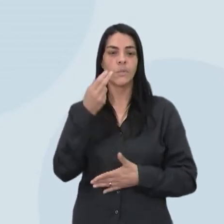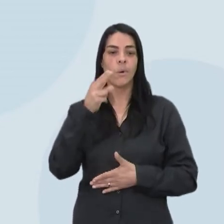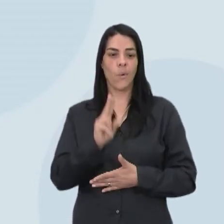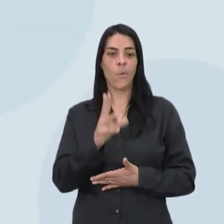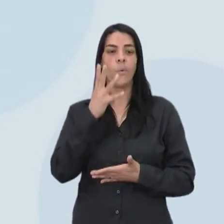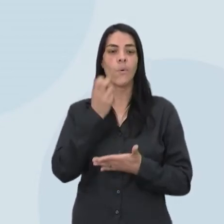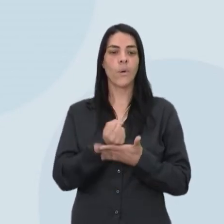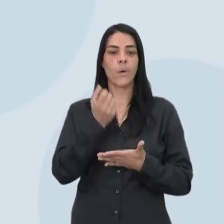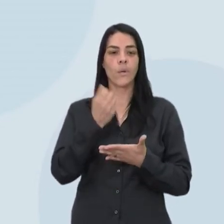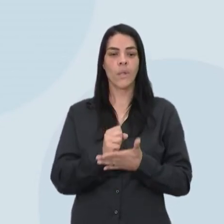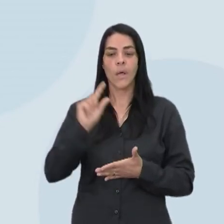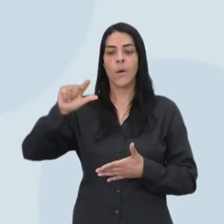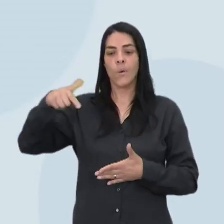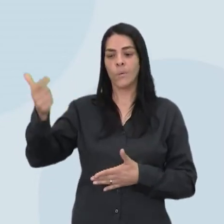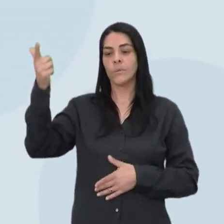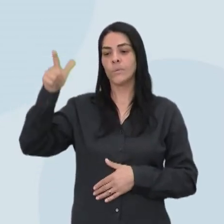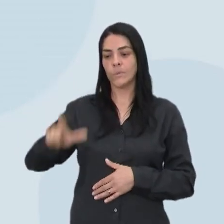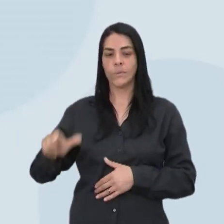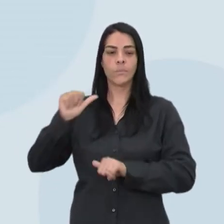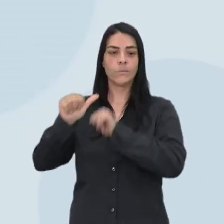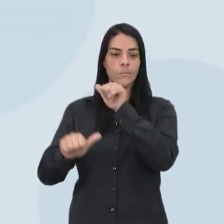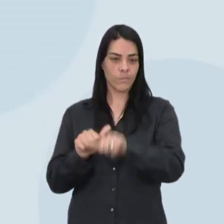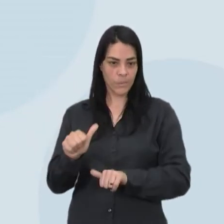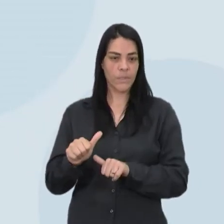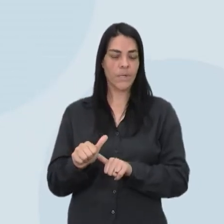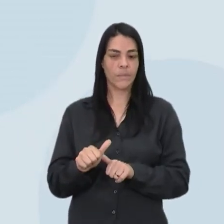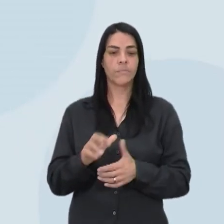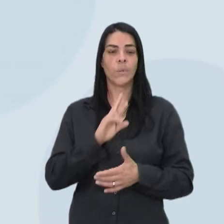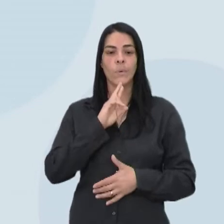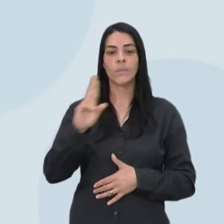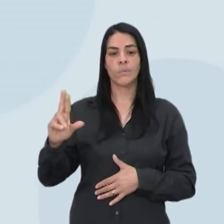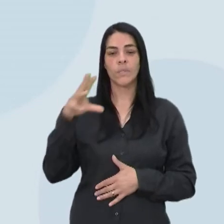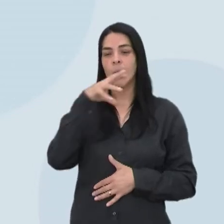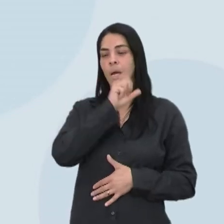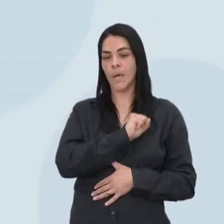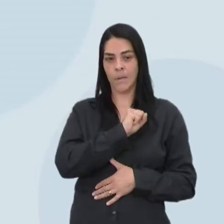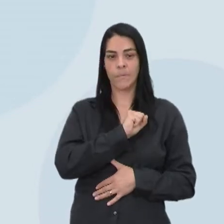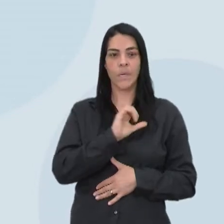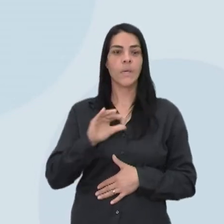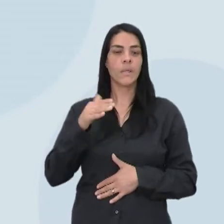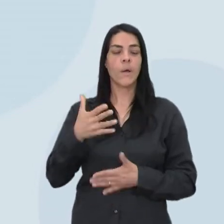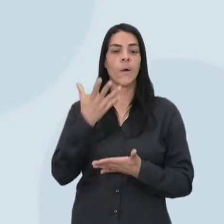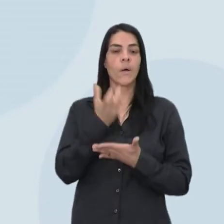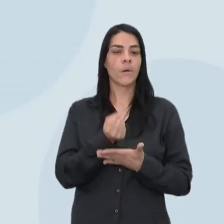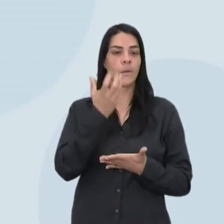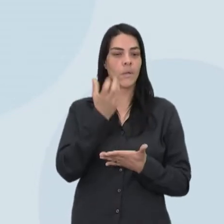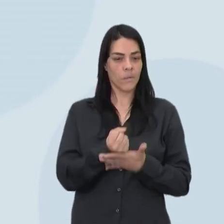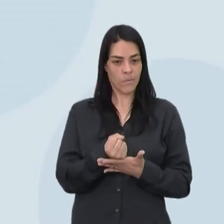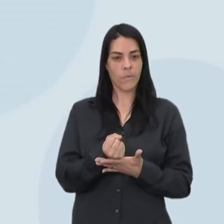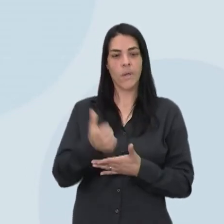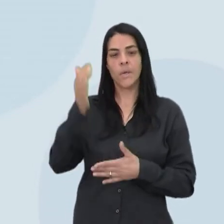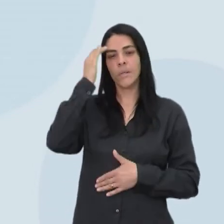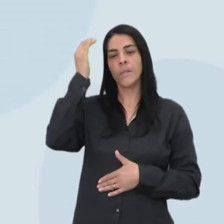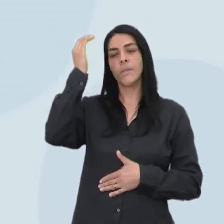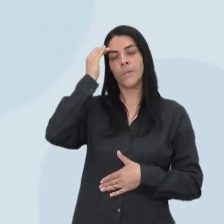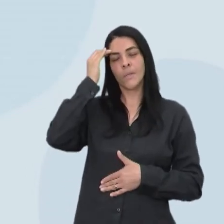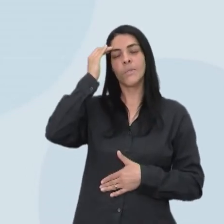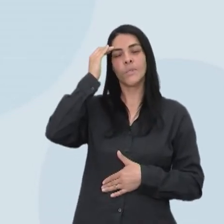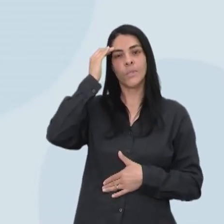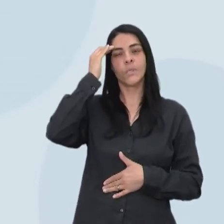são respostas mais rápidas, digamos assim. Então, a colonialidade ela pode ser entendida como um